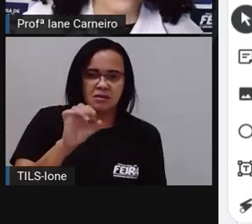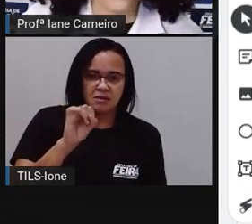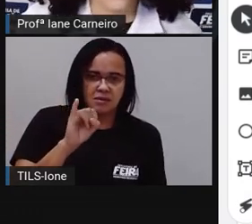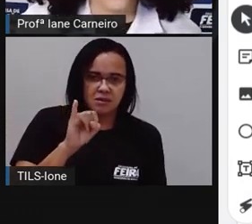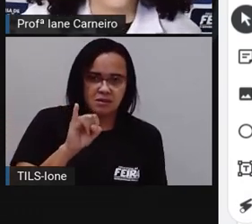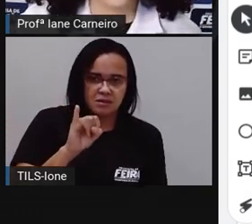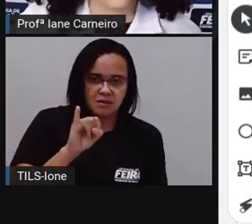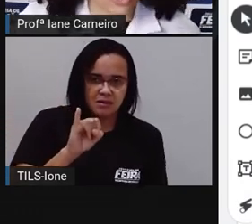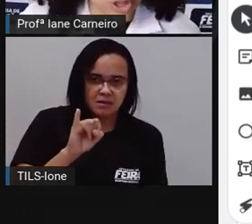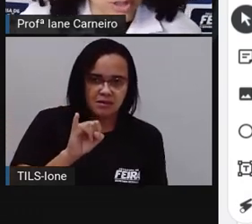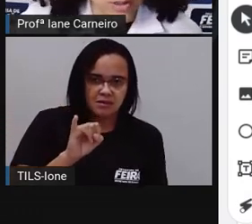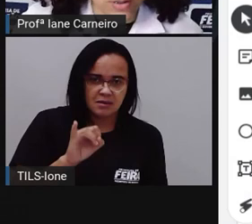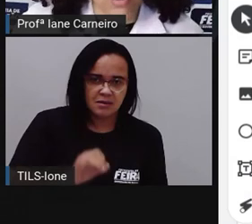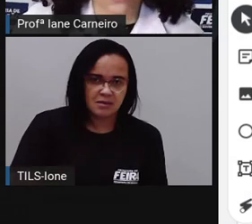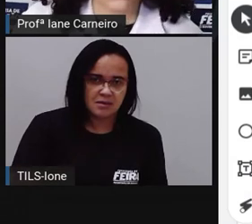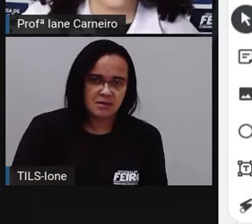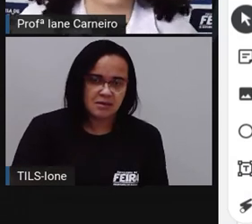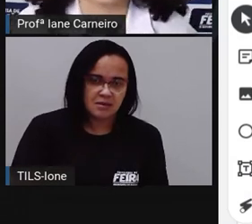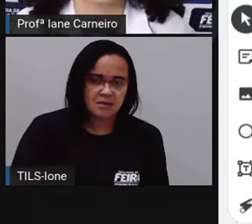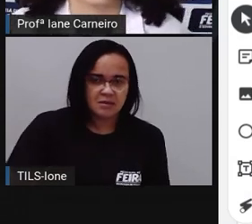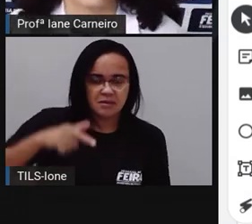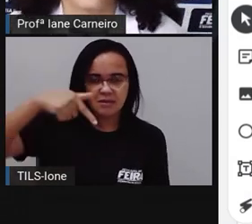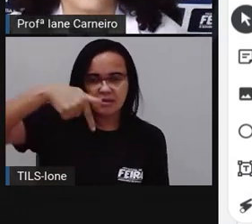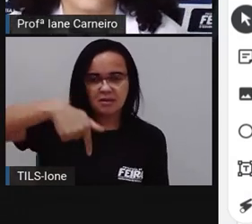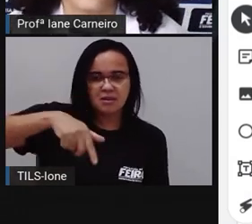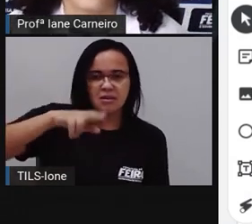Qua. Ti. Ó.